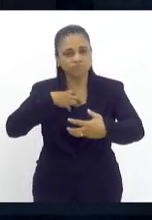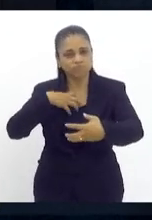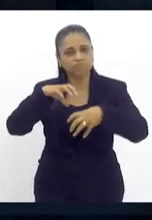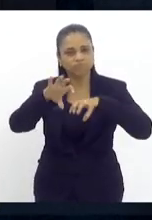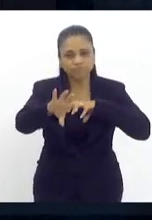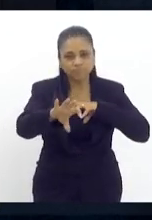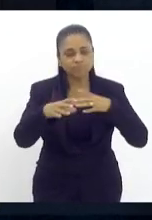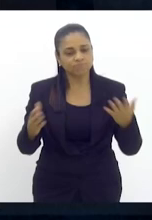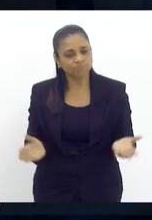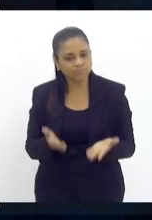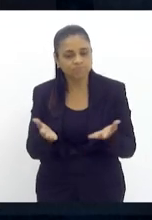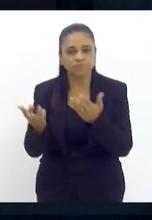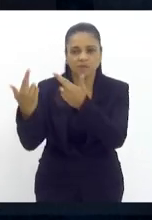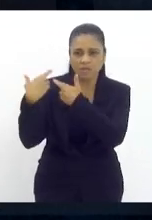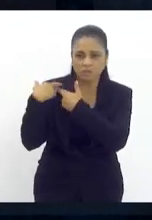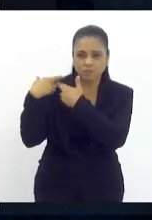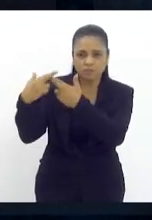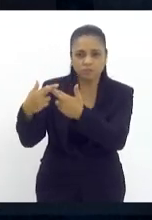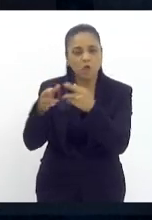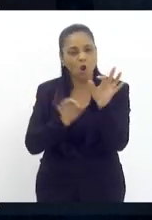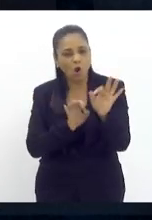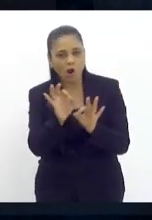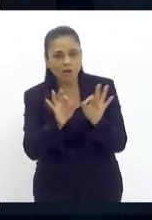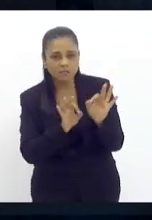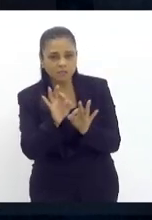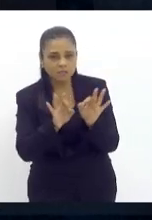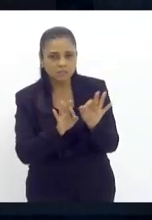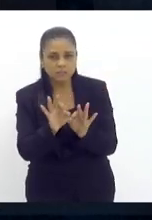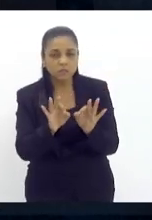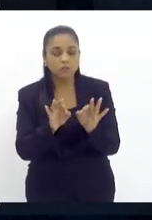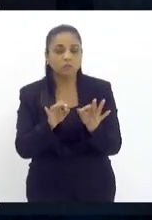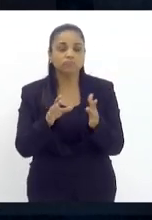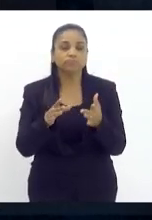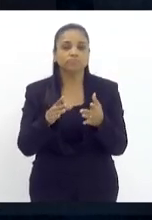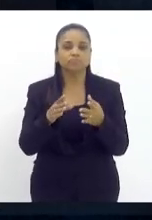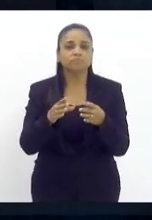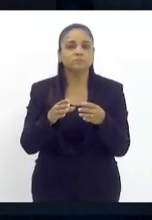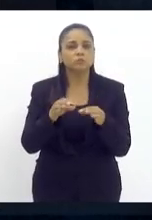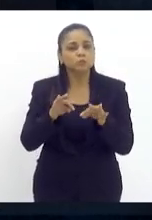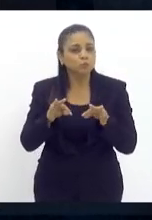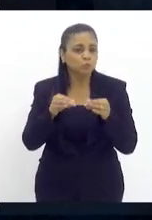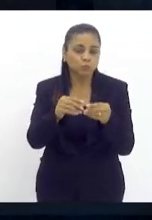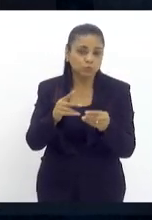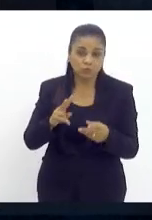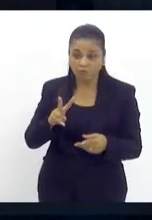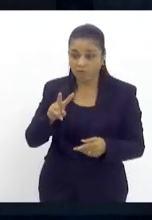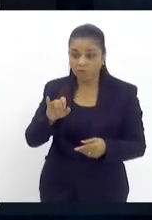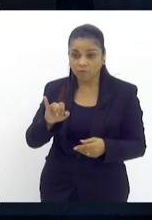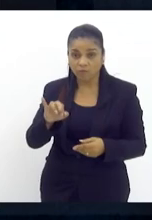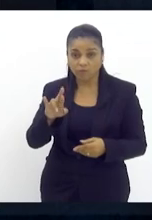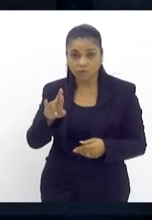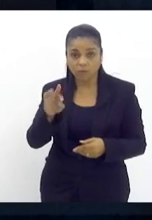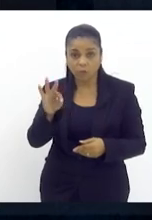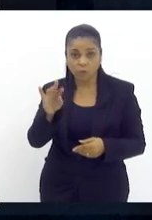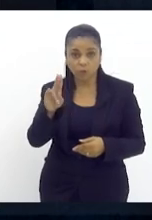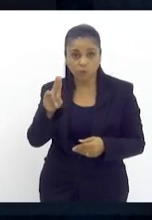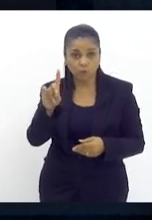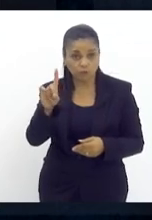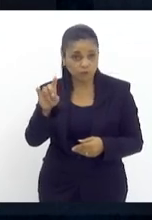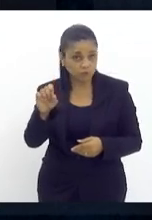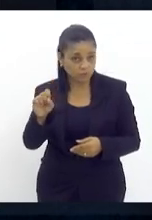otimismo, responsabilidade, organização. Então, tudo isso, né, virtudes.